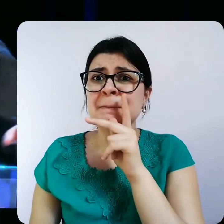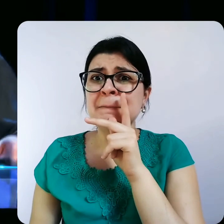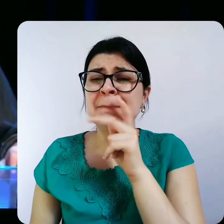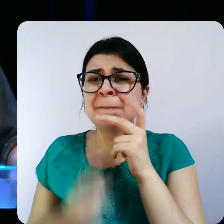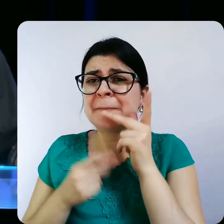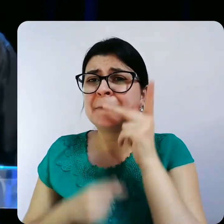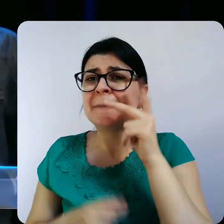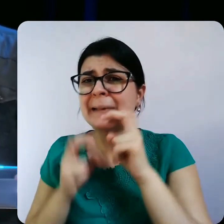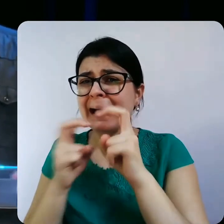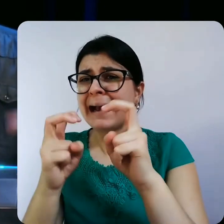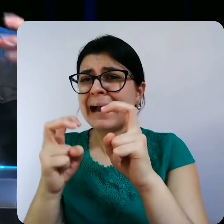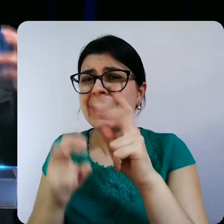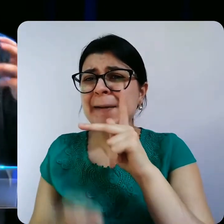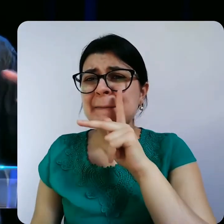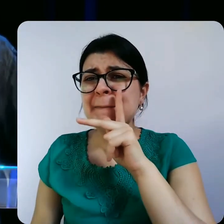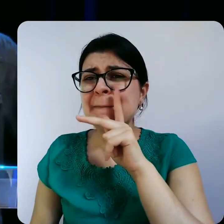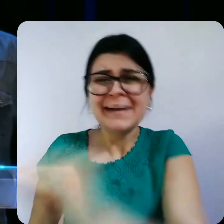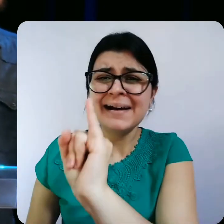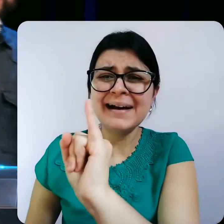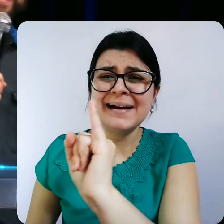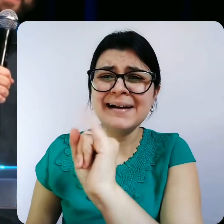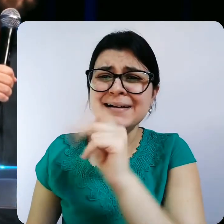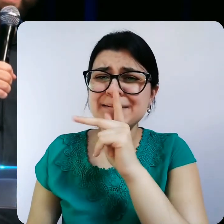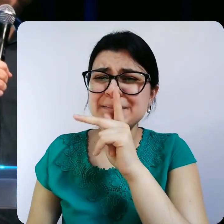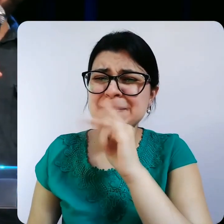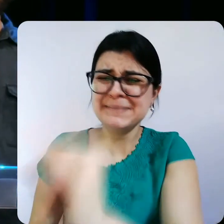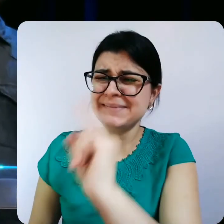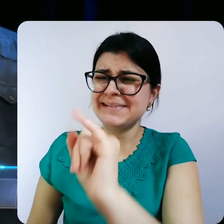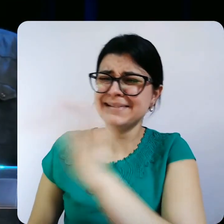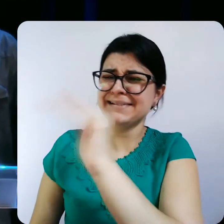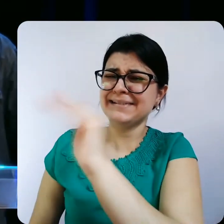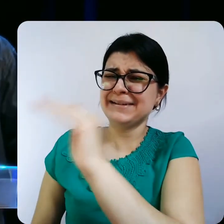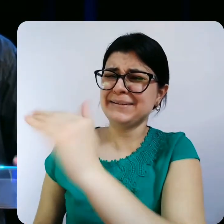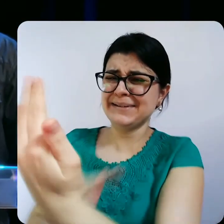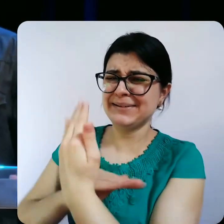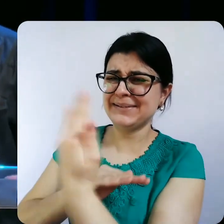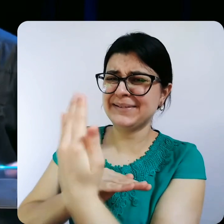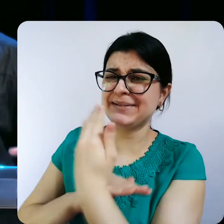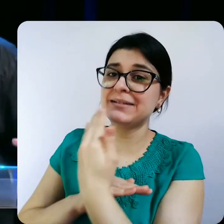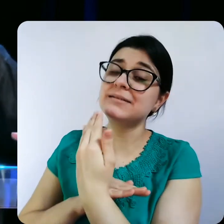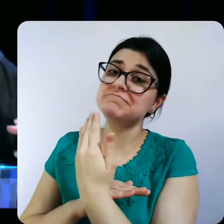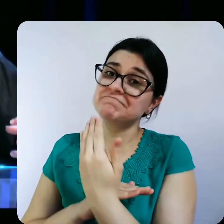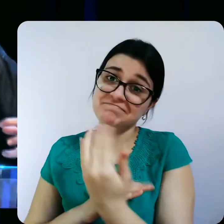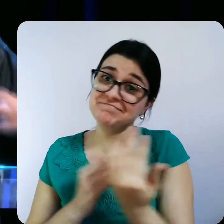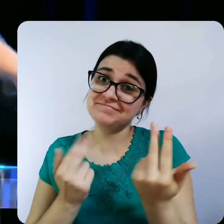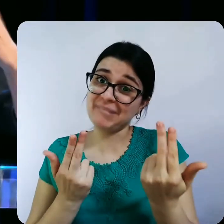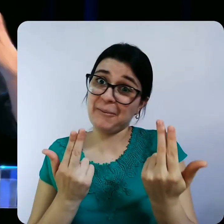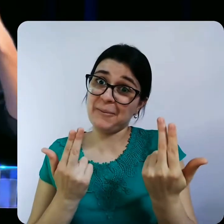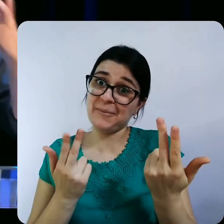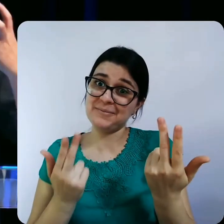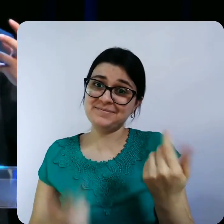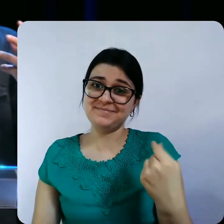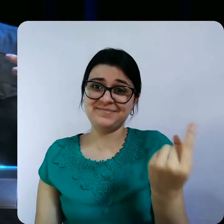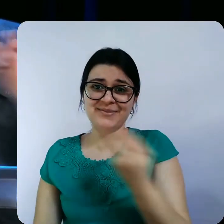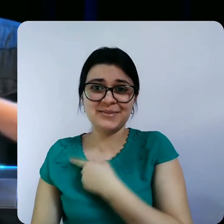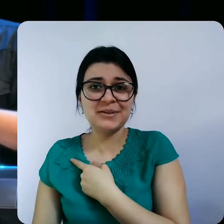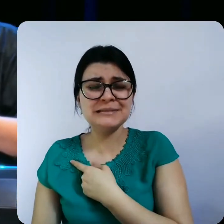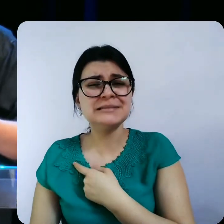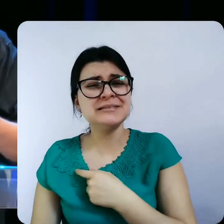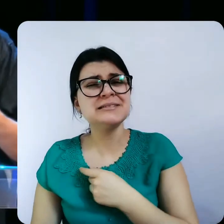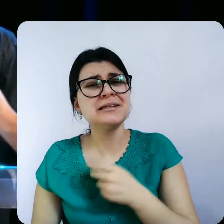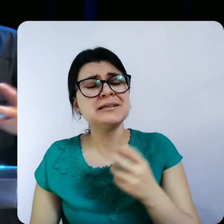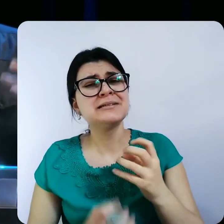Pai! Porque ele sabe que encontra segurança no Pai. Porque ele sabe que o Pai está ali. Quando Paulo usa essa palavra clamamos,